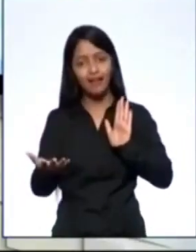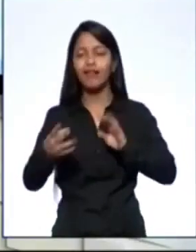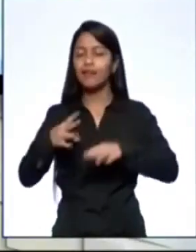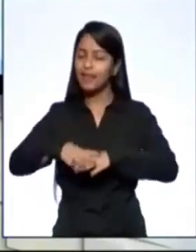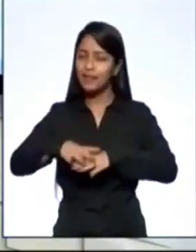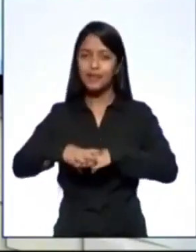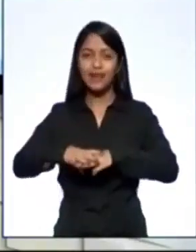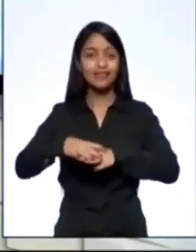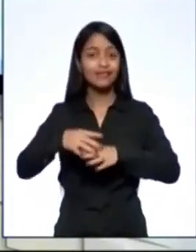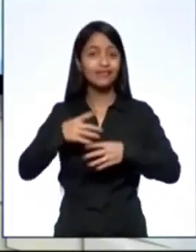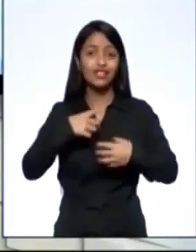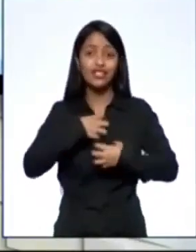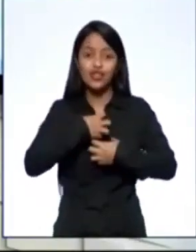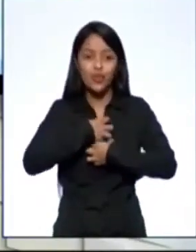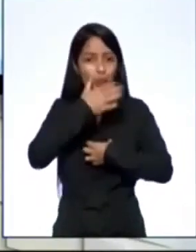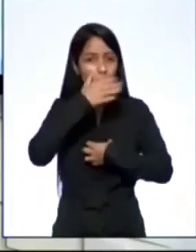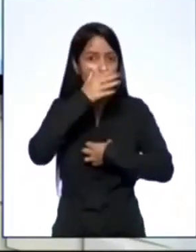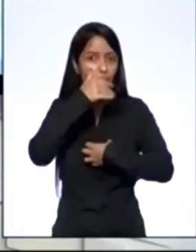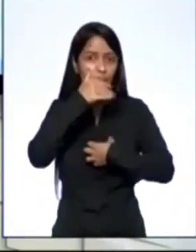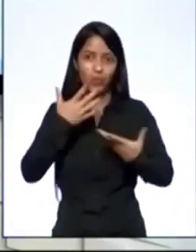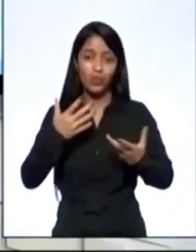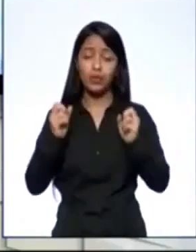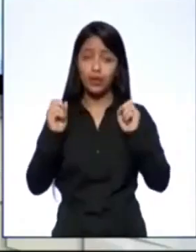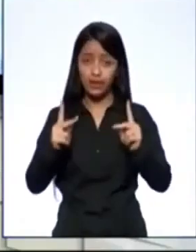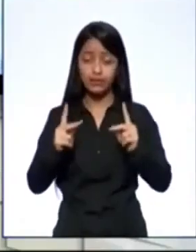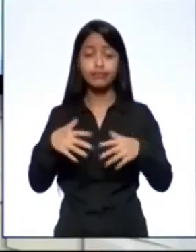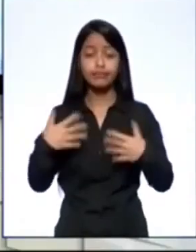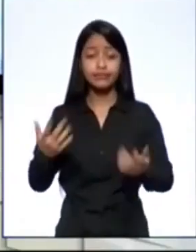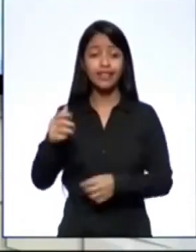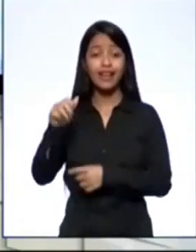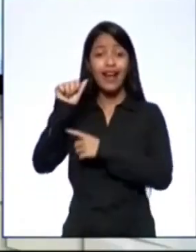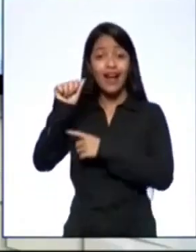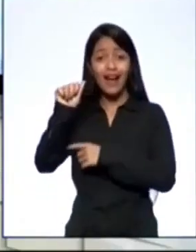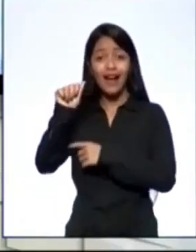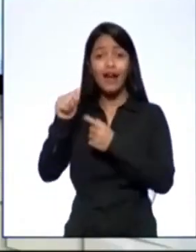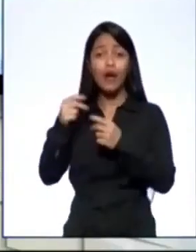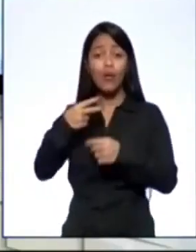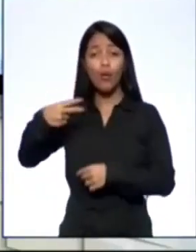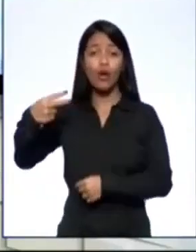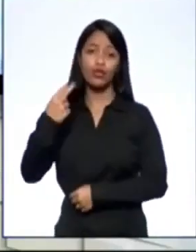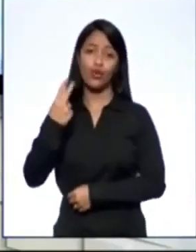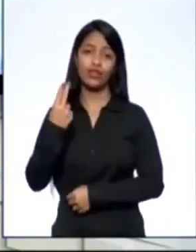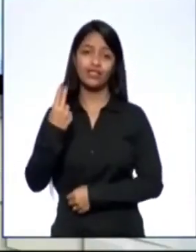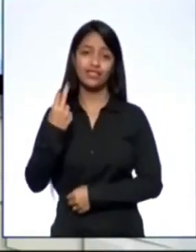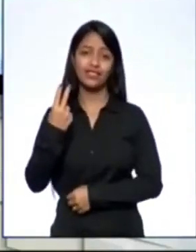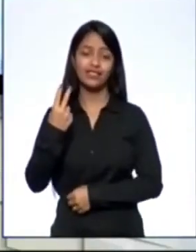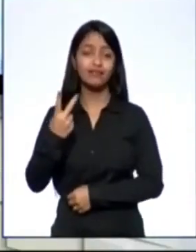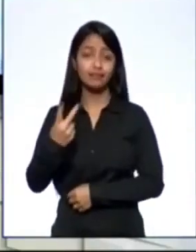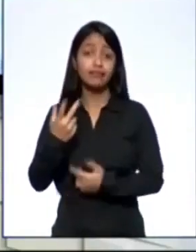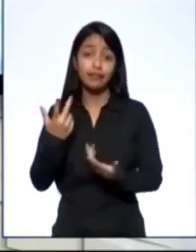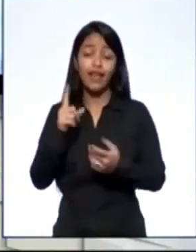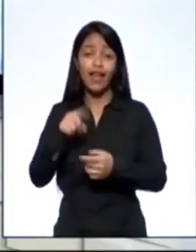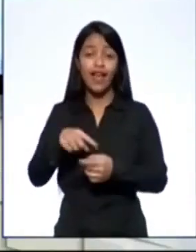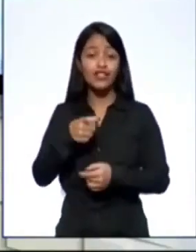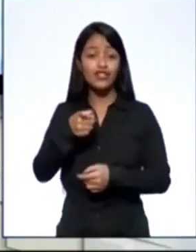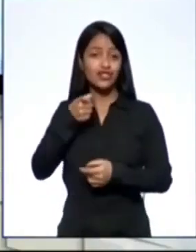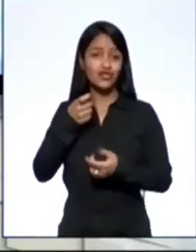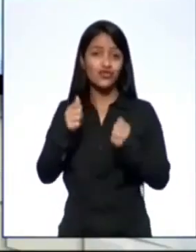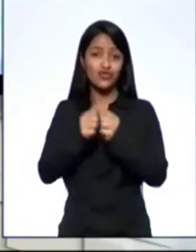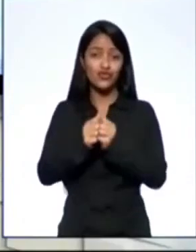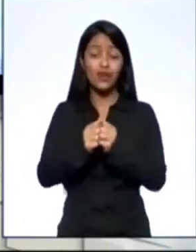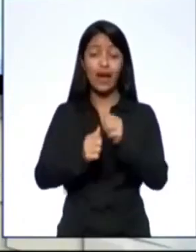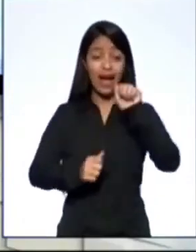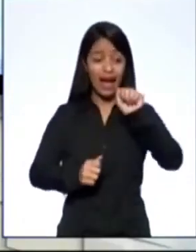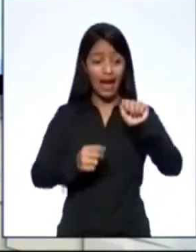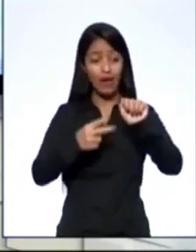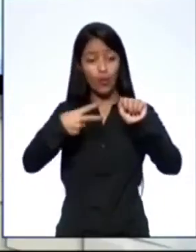matemática é feita de curiosidade então a letra aqui no caso vale dois que é uma acompanhante do X tá vendo a letra vale